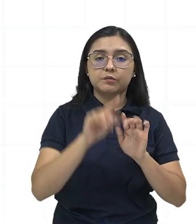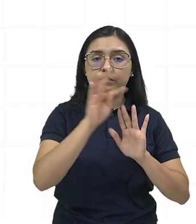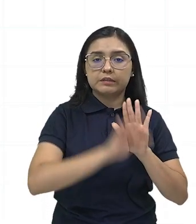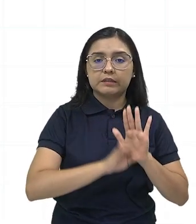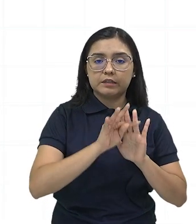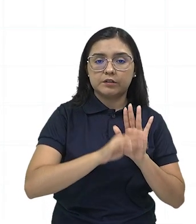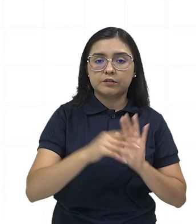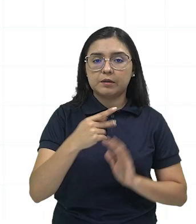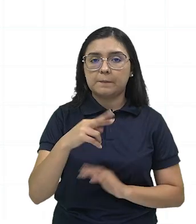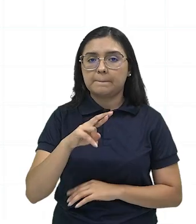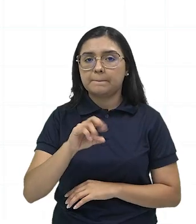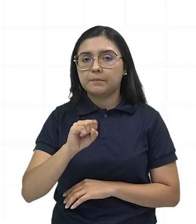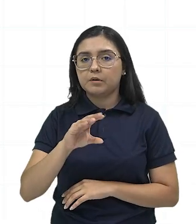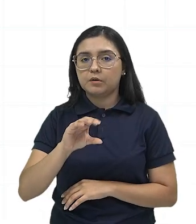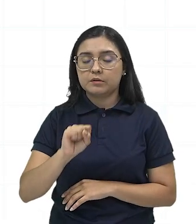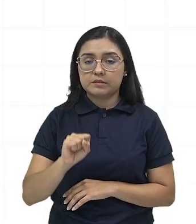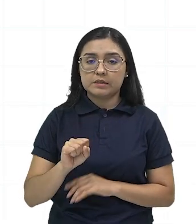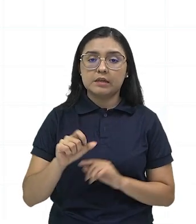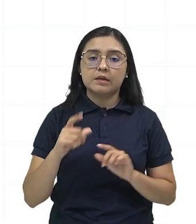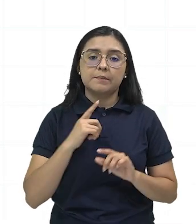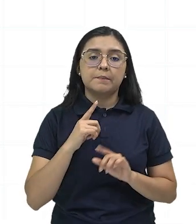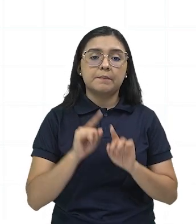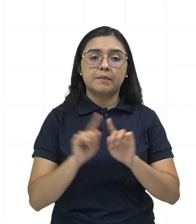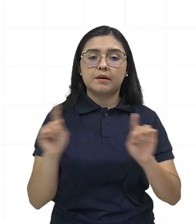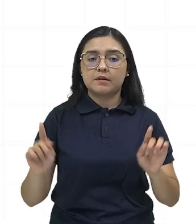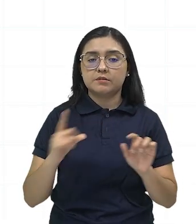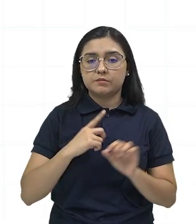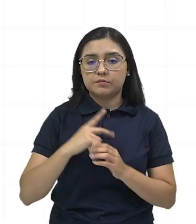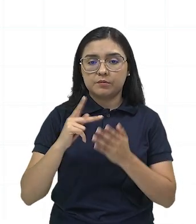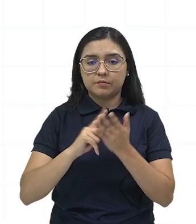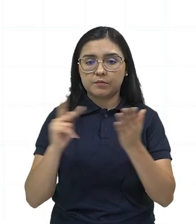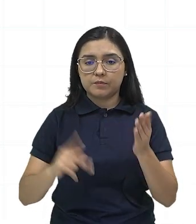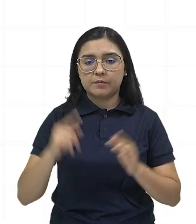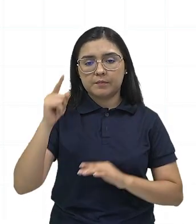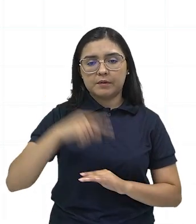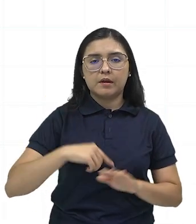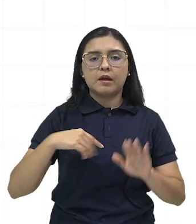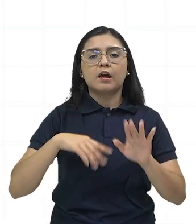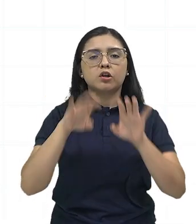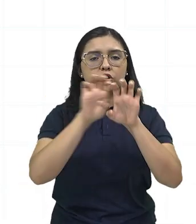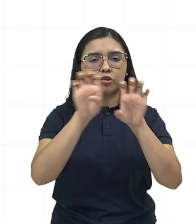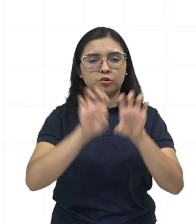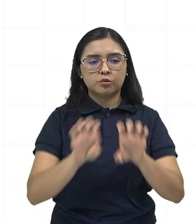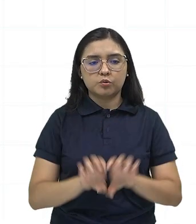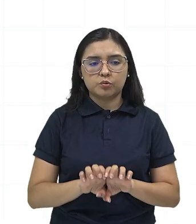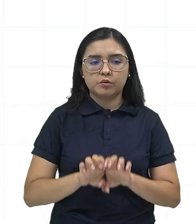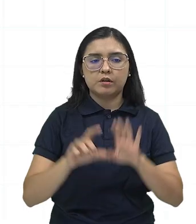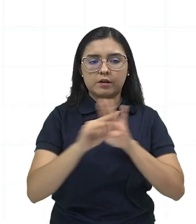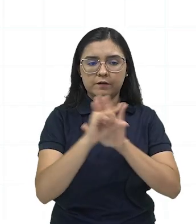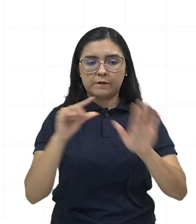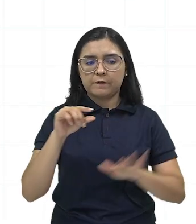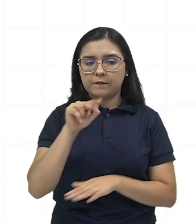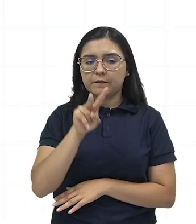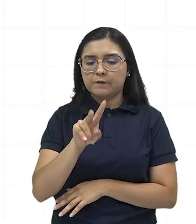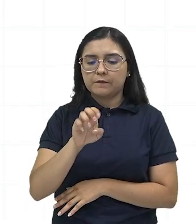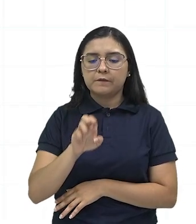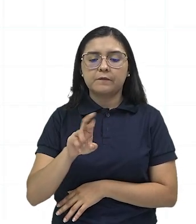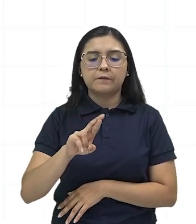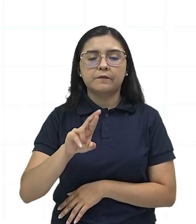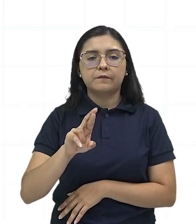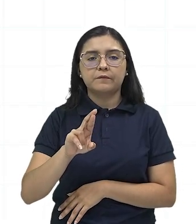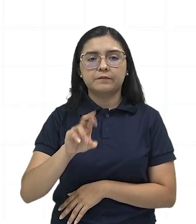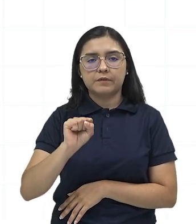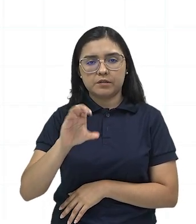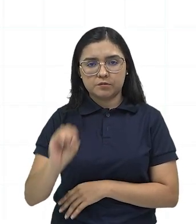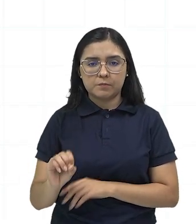em prosa, o poema ele é dividido em verso. Cada linha individual de um poema a gente vai chamar de verso. E o